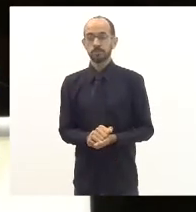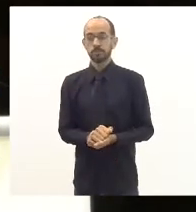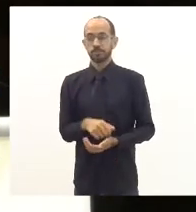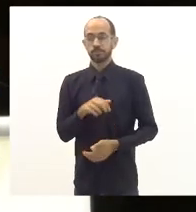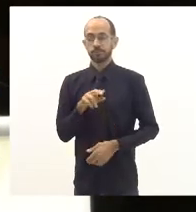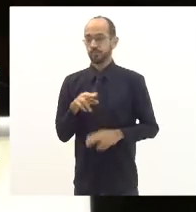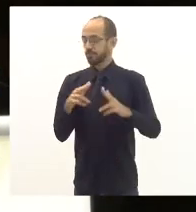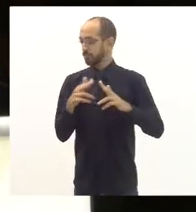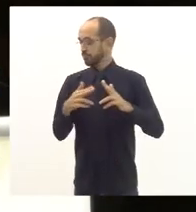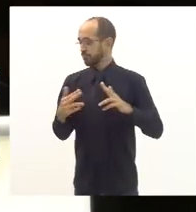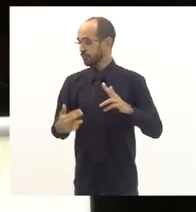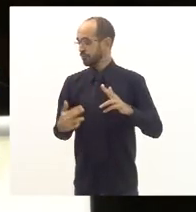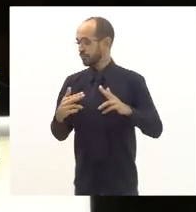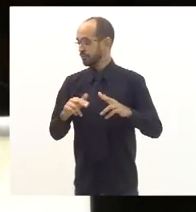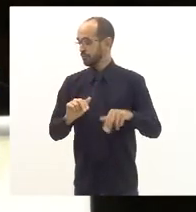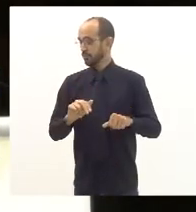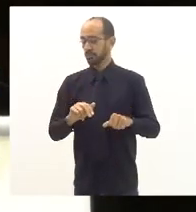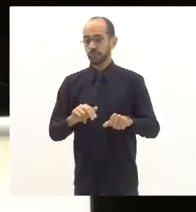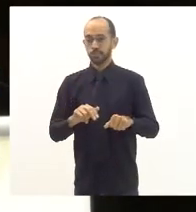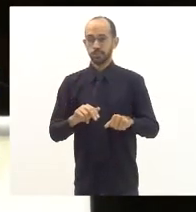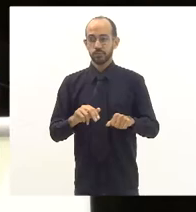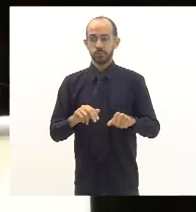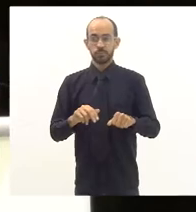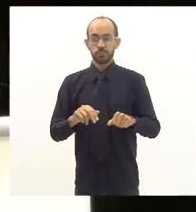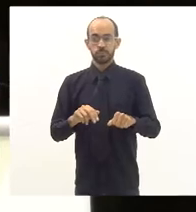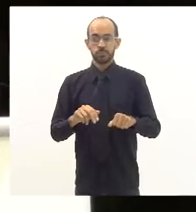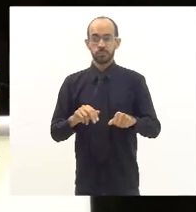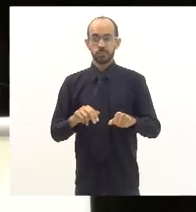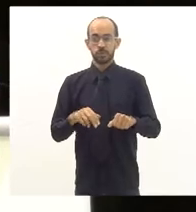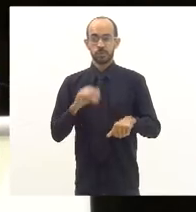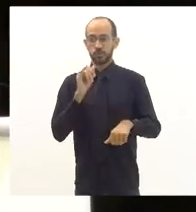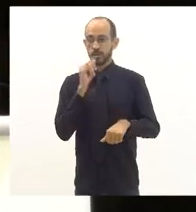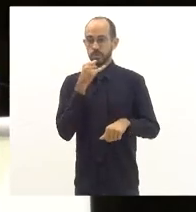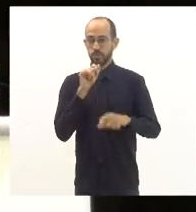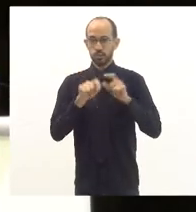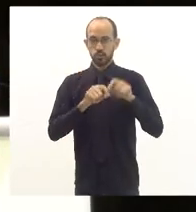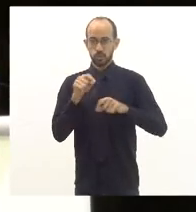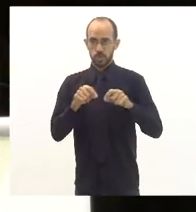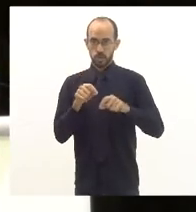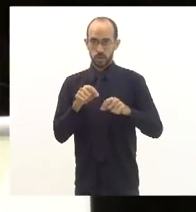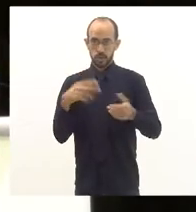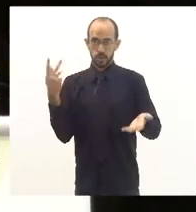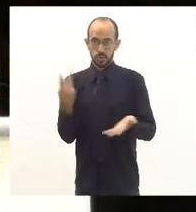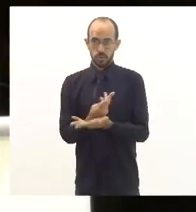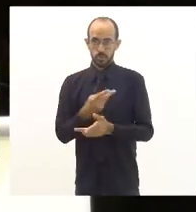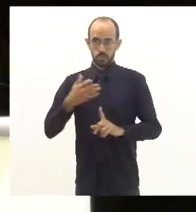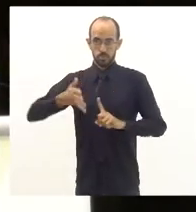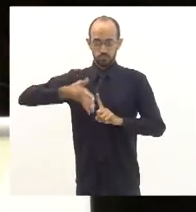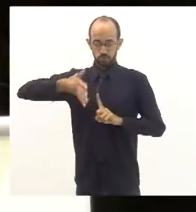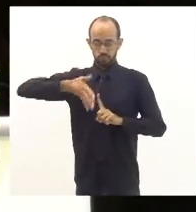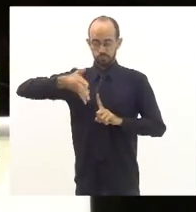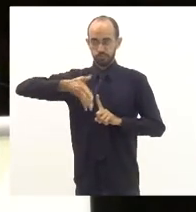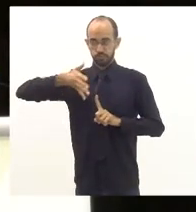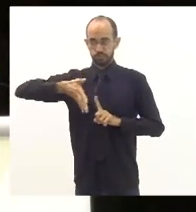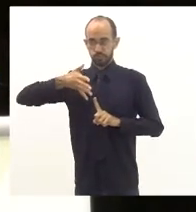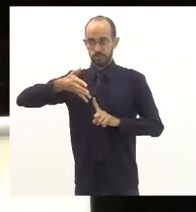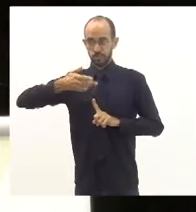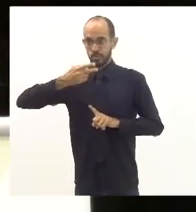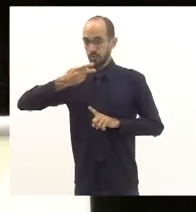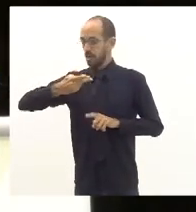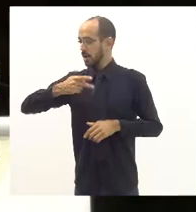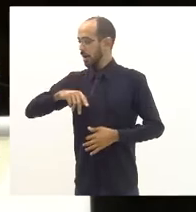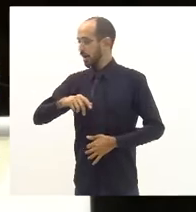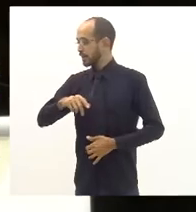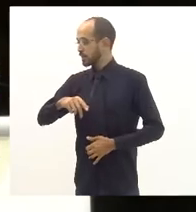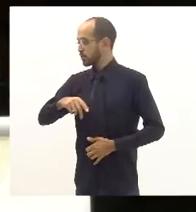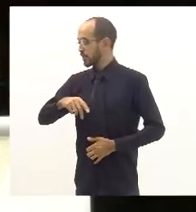UFRJ. E, né, infelizmente, estou aqui nessa tribuna agora, nesse momento, para poder relatar algo que foi,